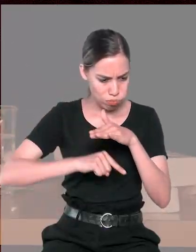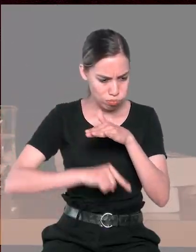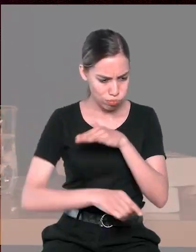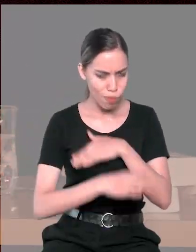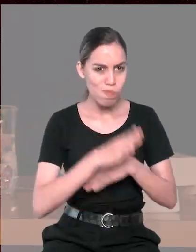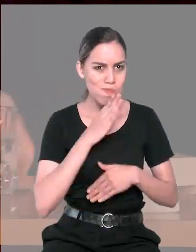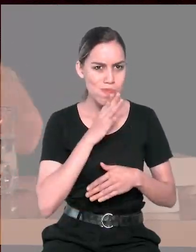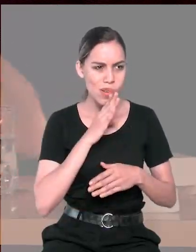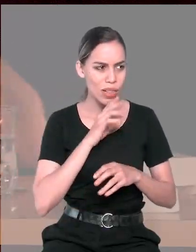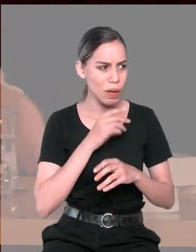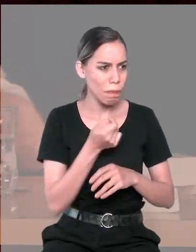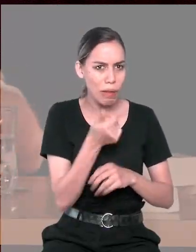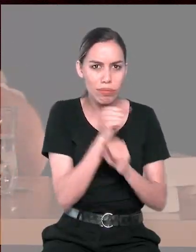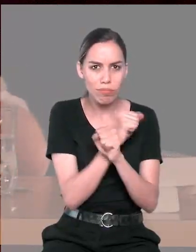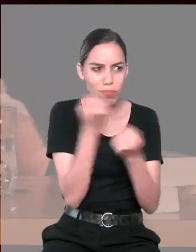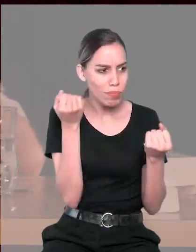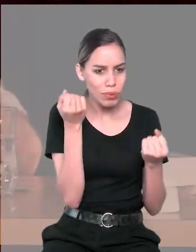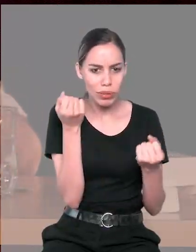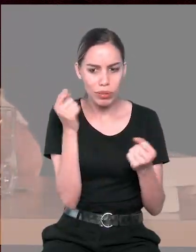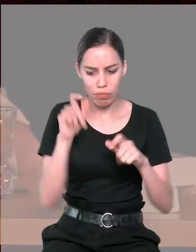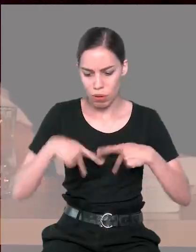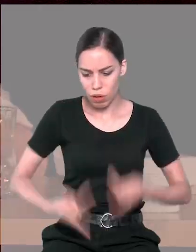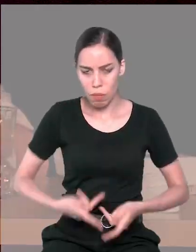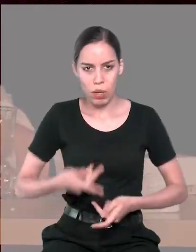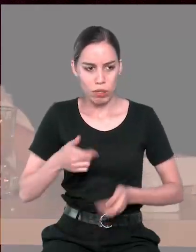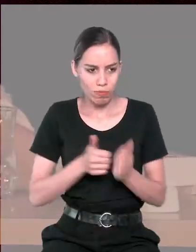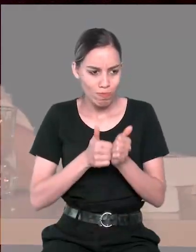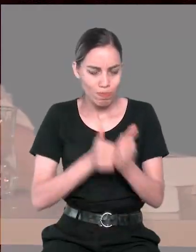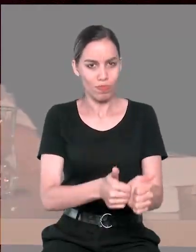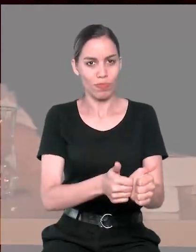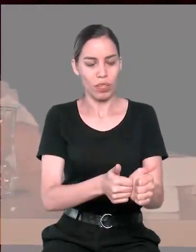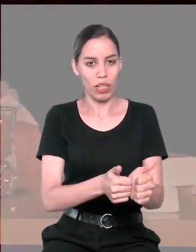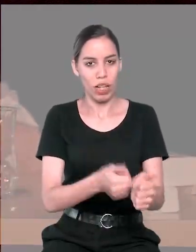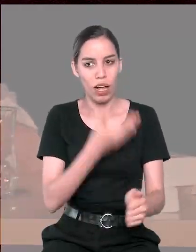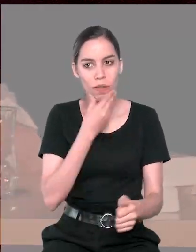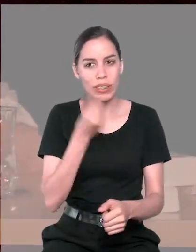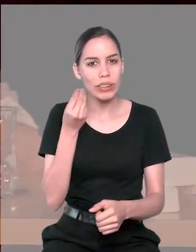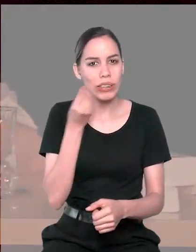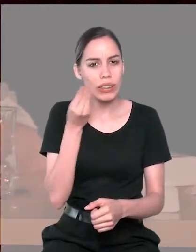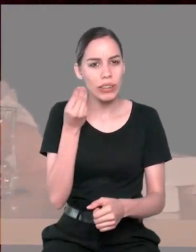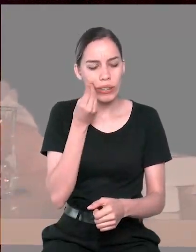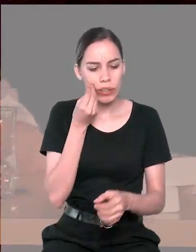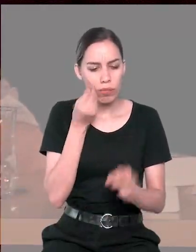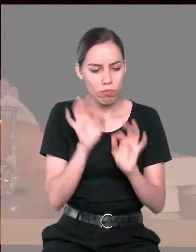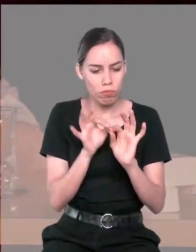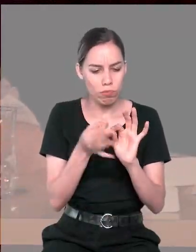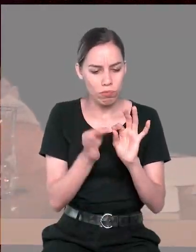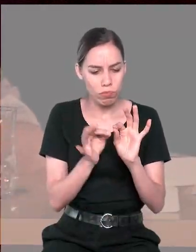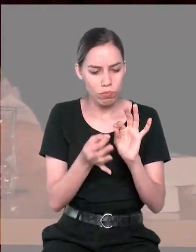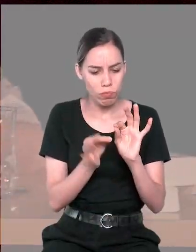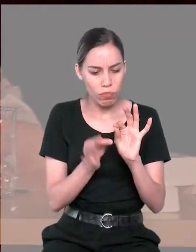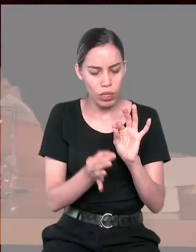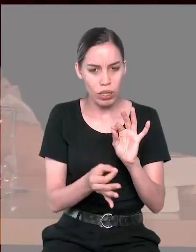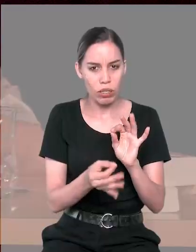infinidade de conhecimentos impossível para um ser humano acompanhar. O fato é que ele tenta sistematizar essas ideias